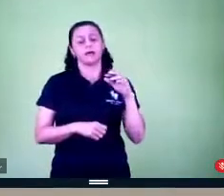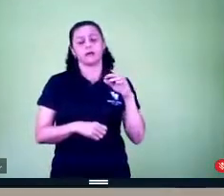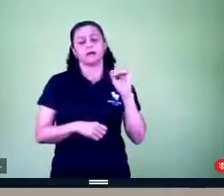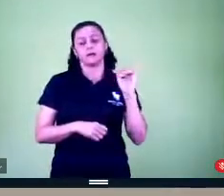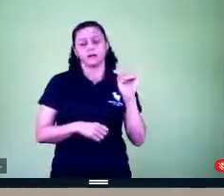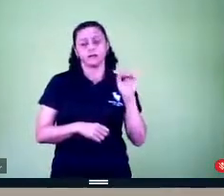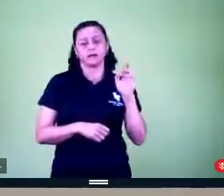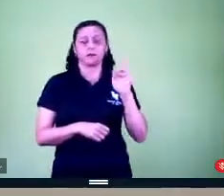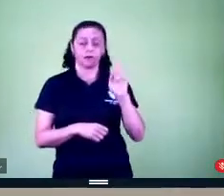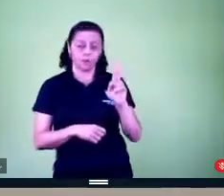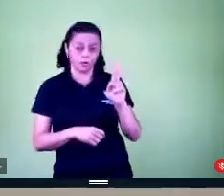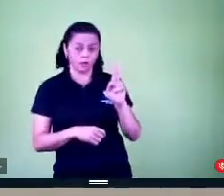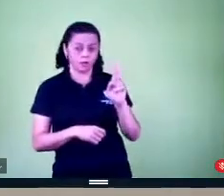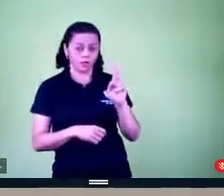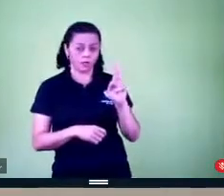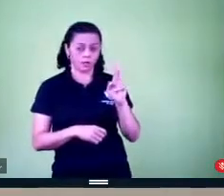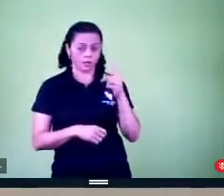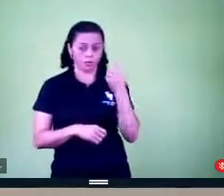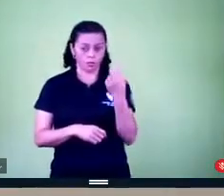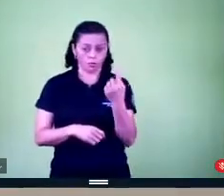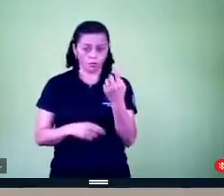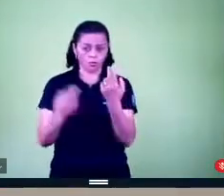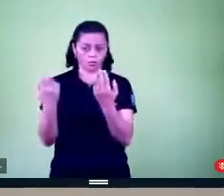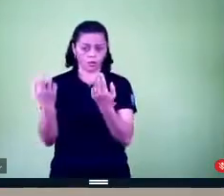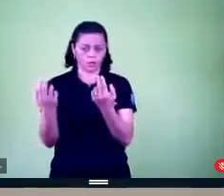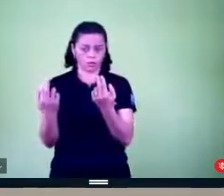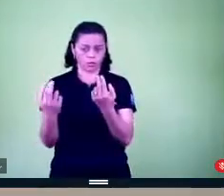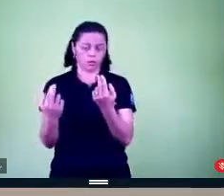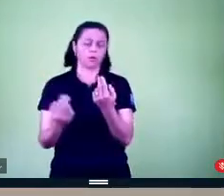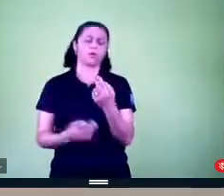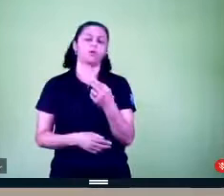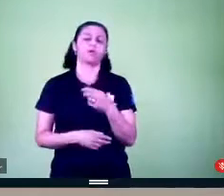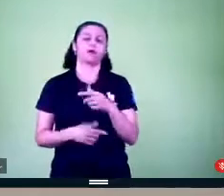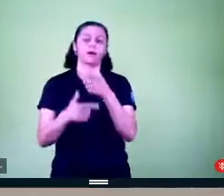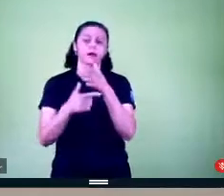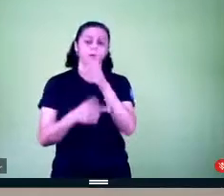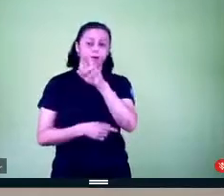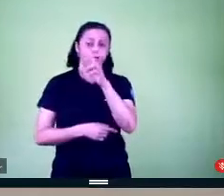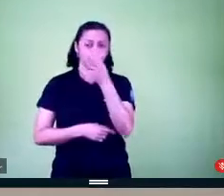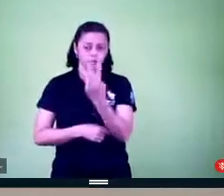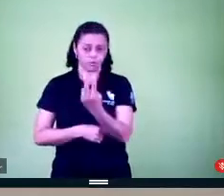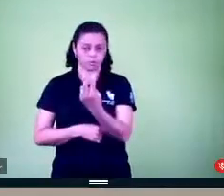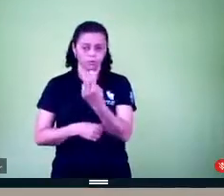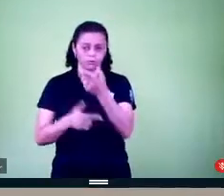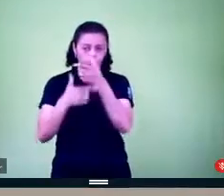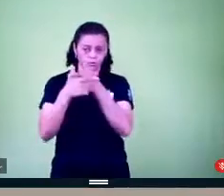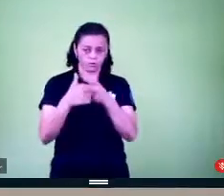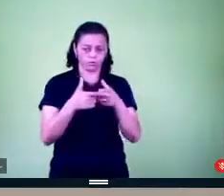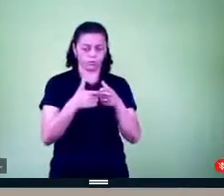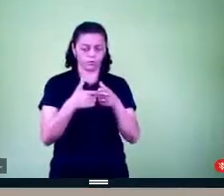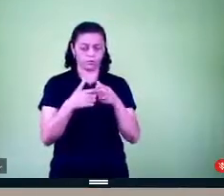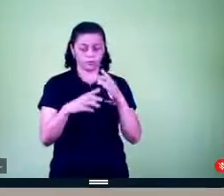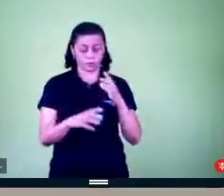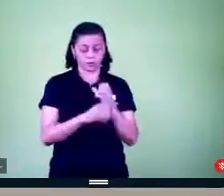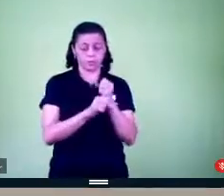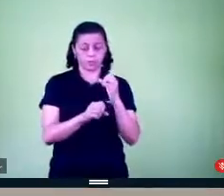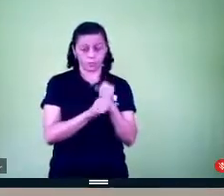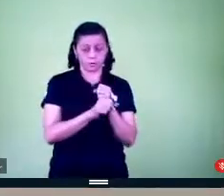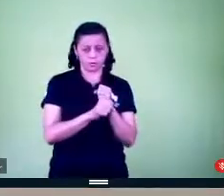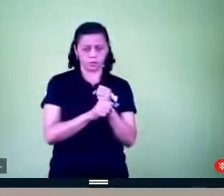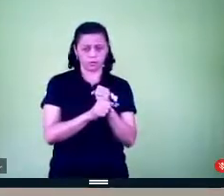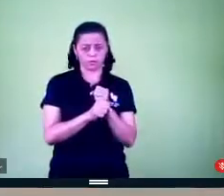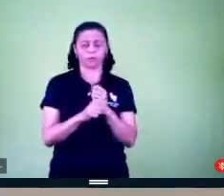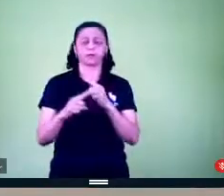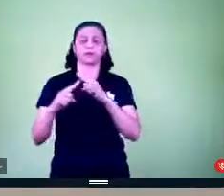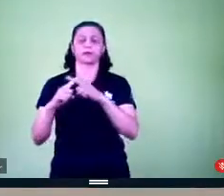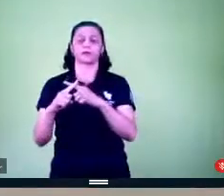R2 que ficou, dividido pela soma, que multiplica a corrente total.